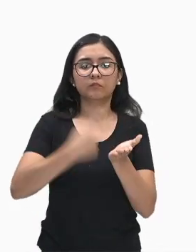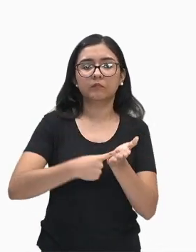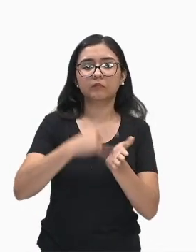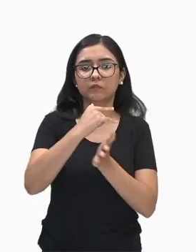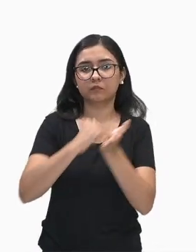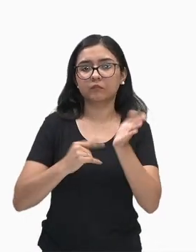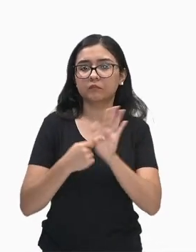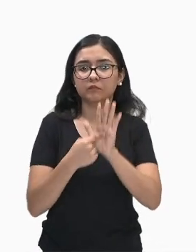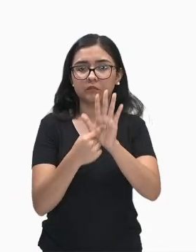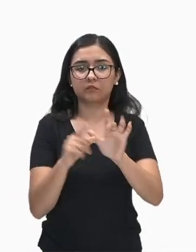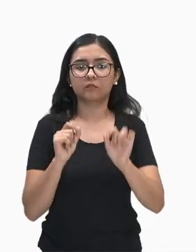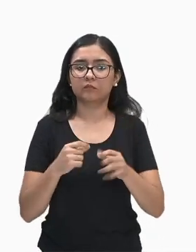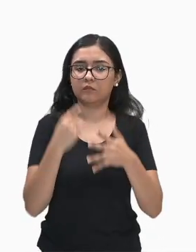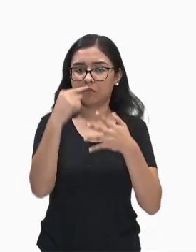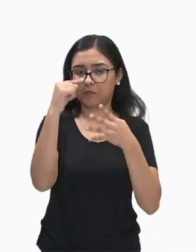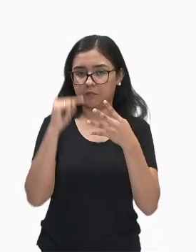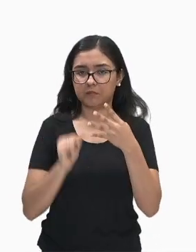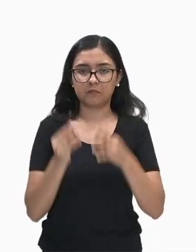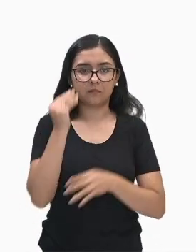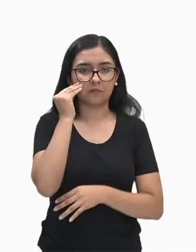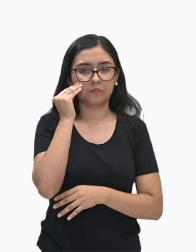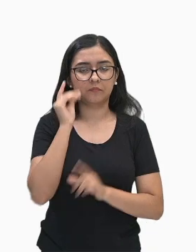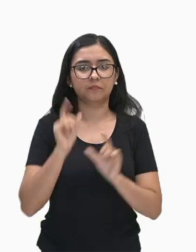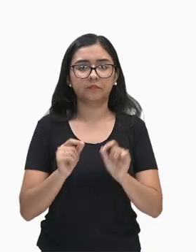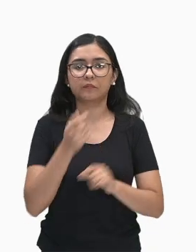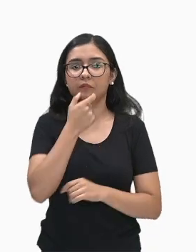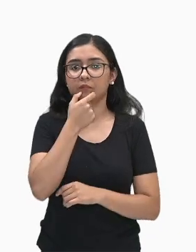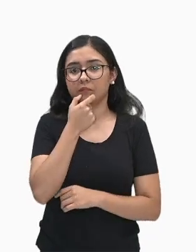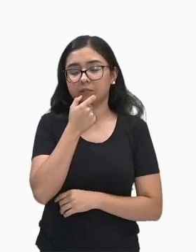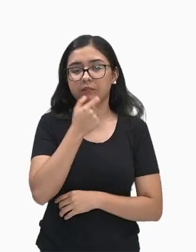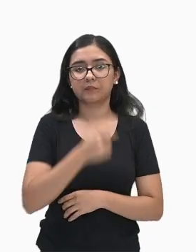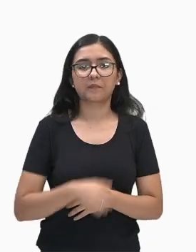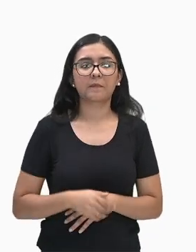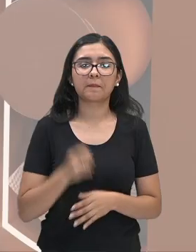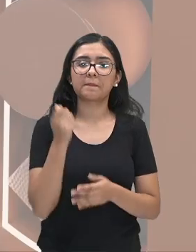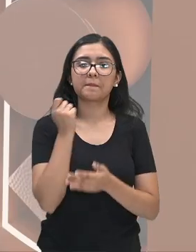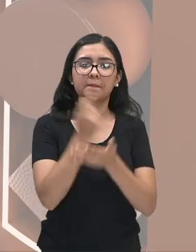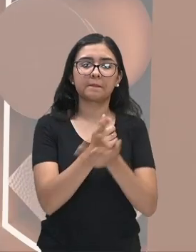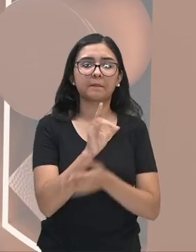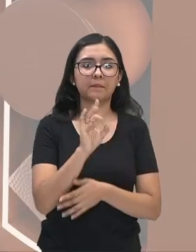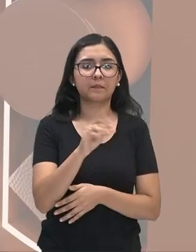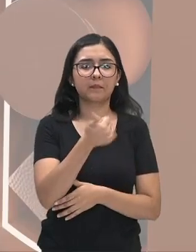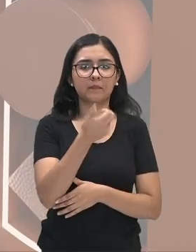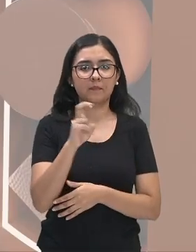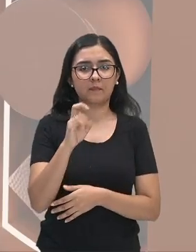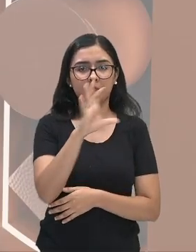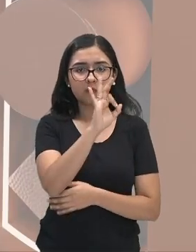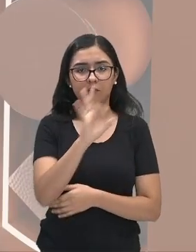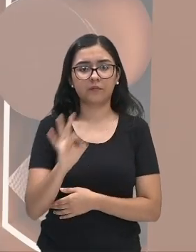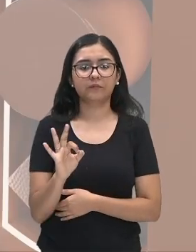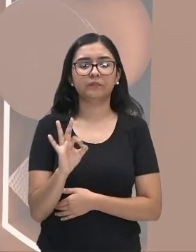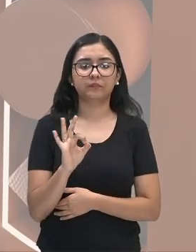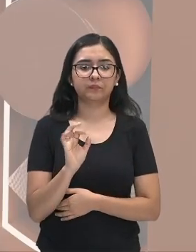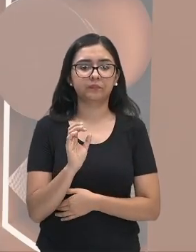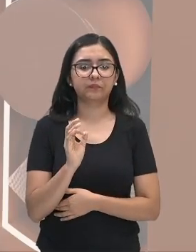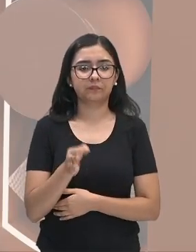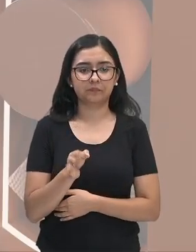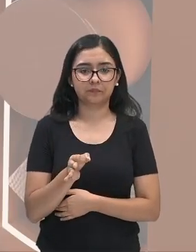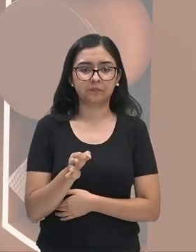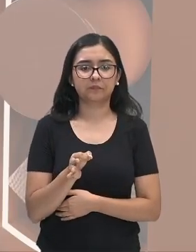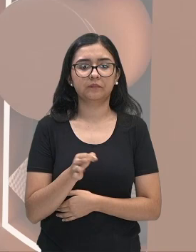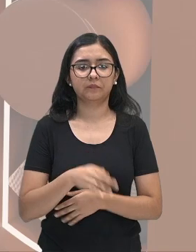seguinte, mais alguns pontos. Vejam lá, a Inglaterra pagava apenas 15%, né,